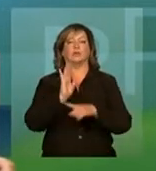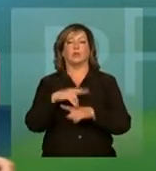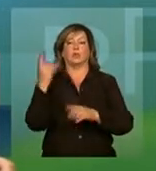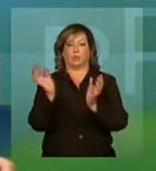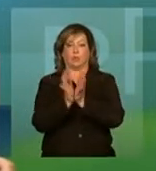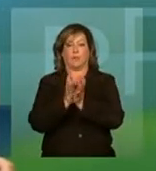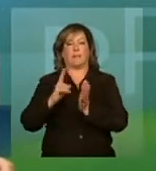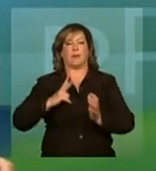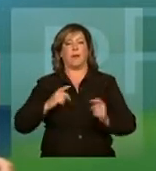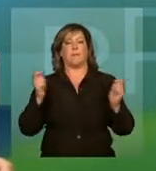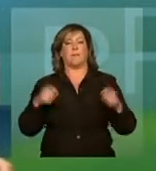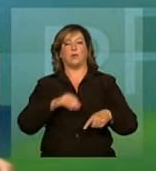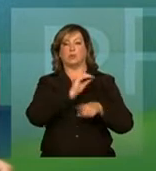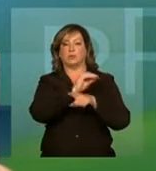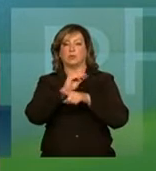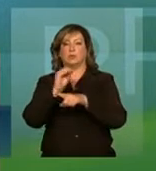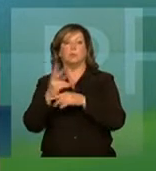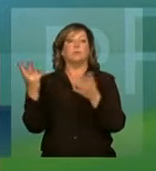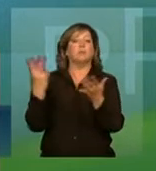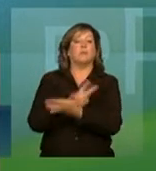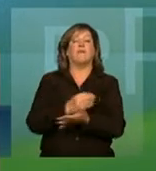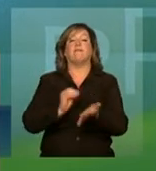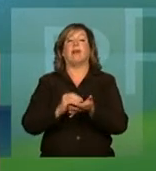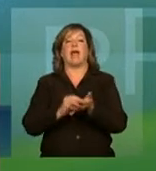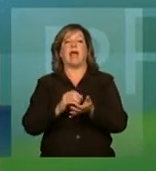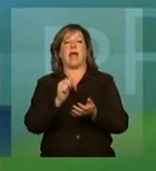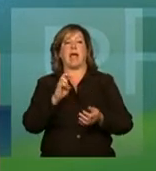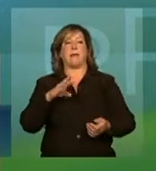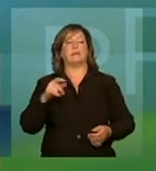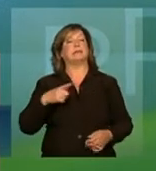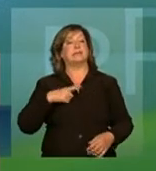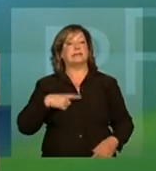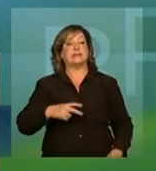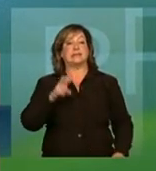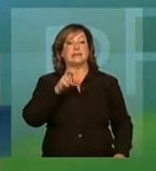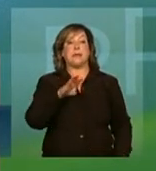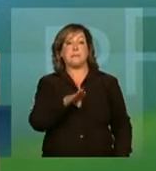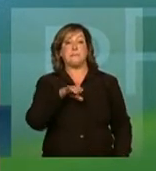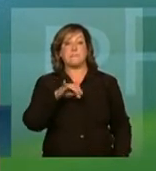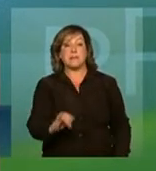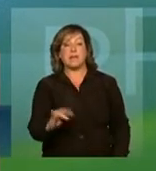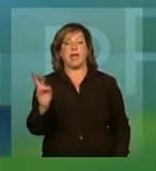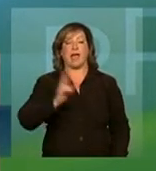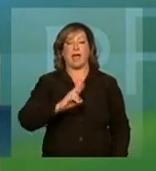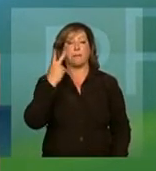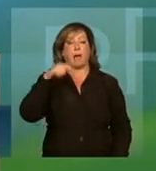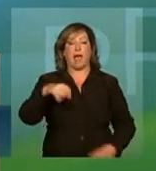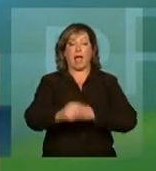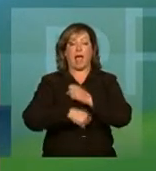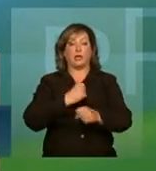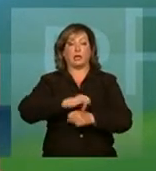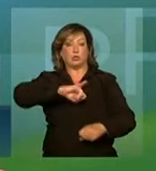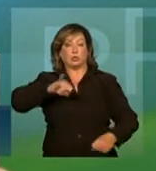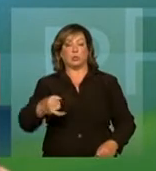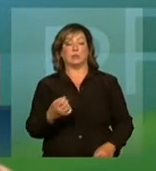para investir e suprir a falta de armazéns. Serão 5 bilhões de reais por ano, com juros de 3,5%,